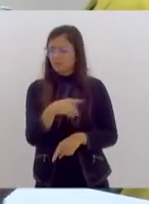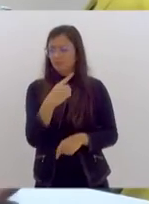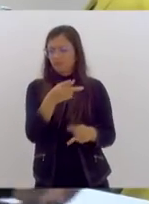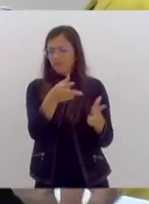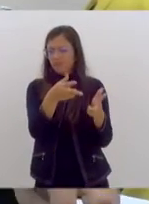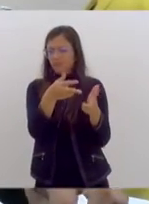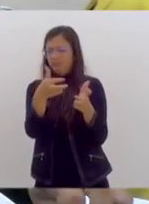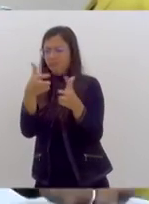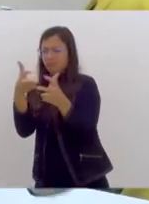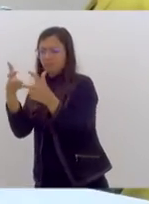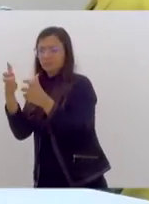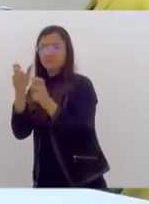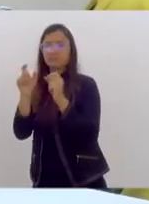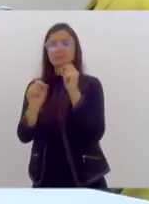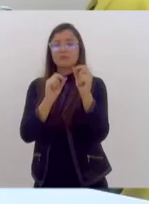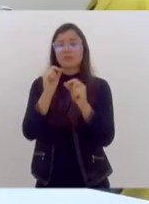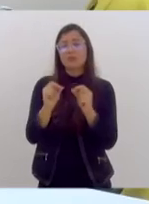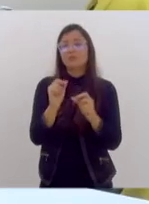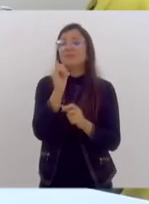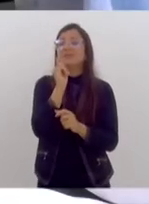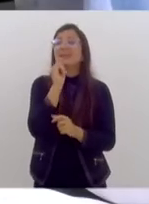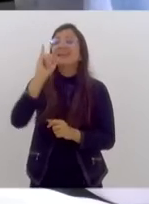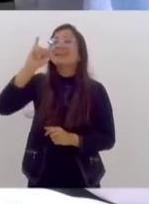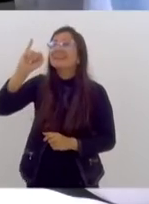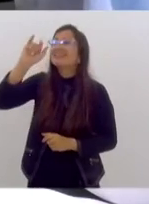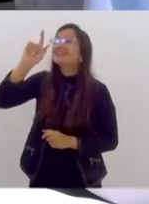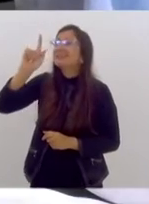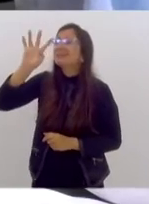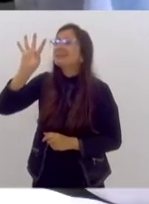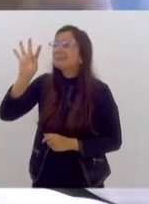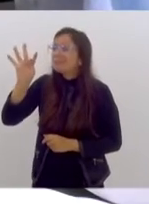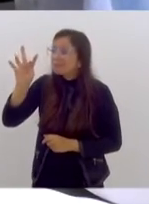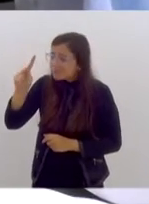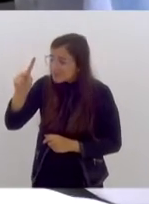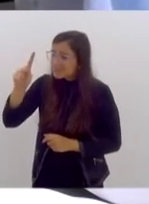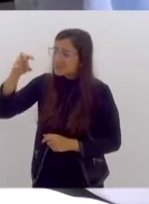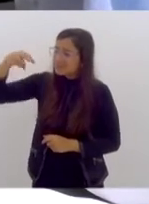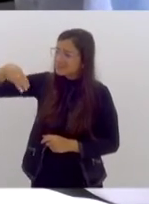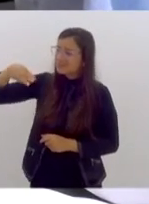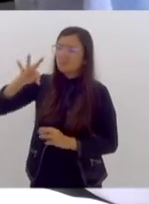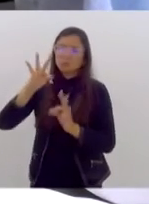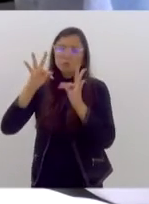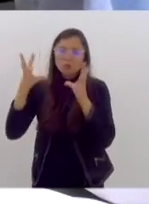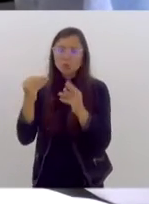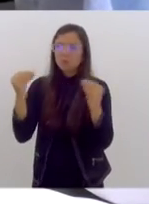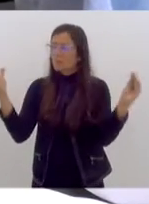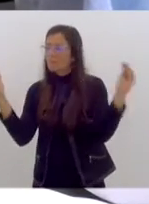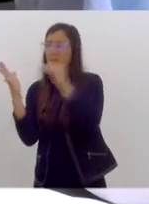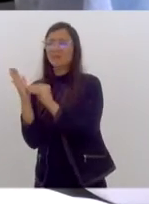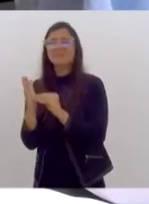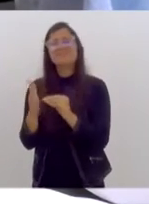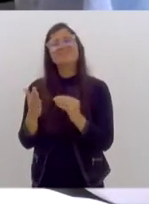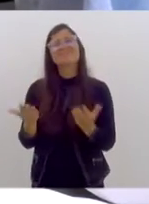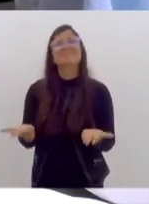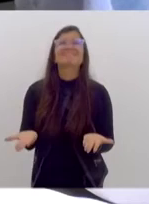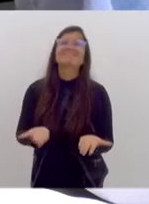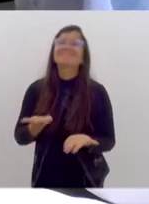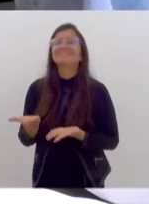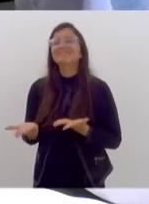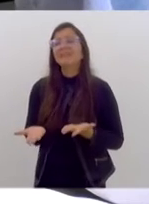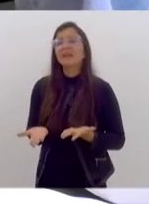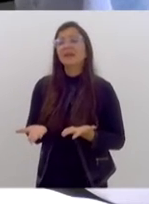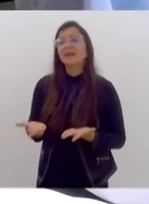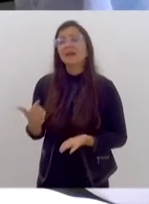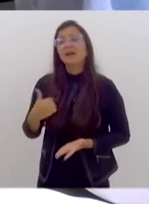atrelar tudo o IGPM ele obviamente vai entendeu então assim